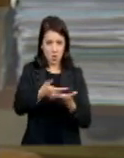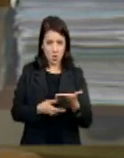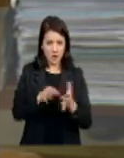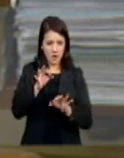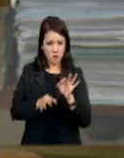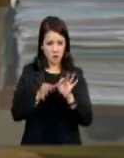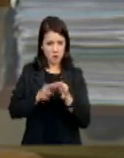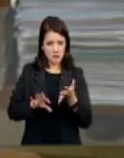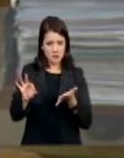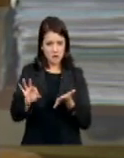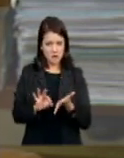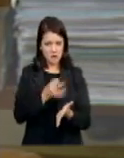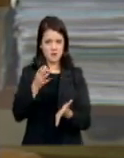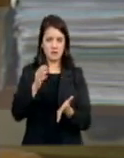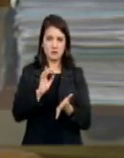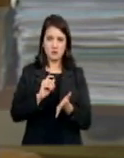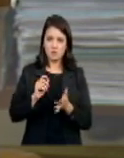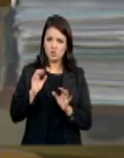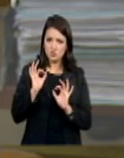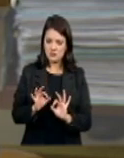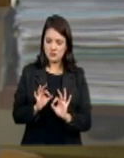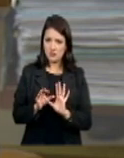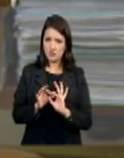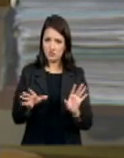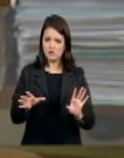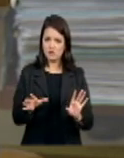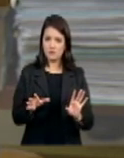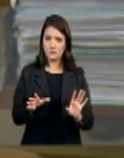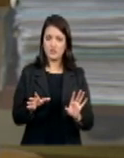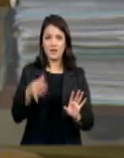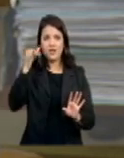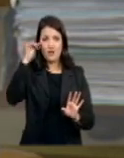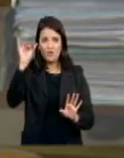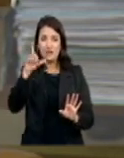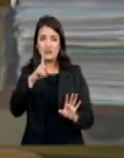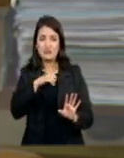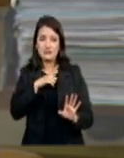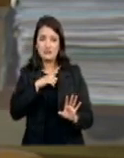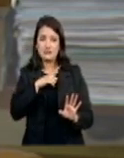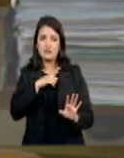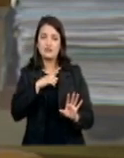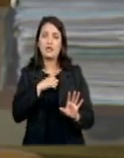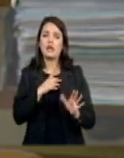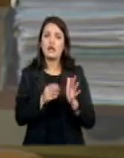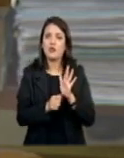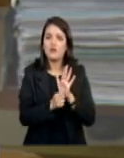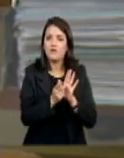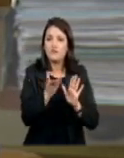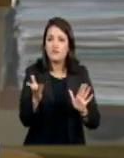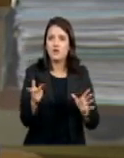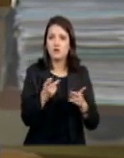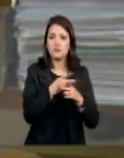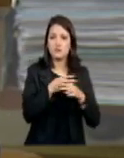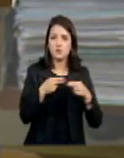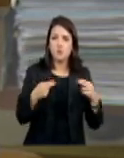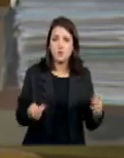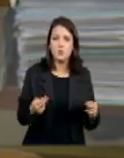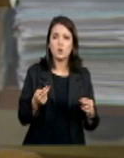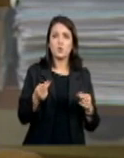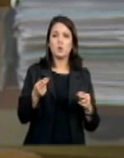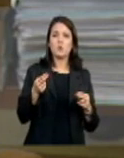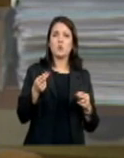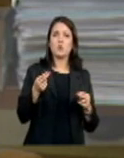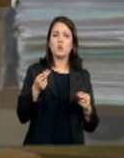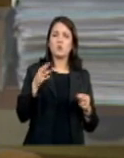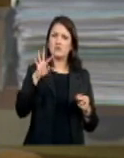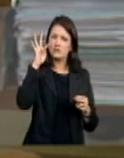na verdadeira seletivas fishing expeditions medidas essas que se